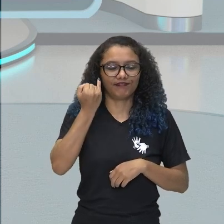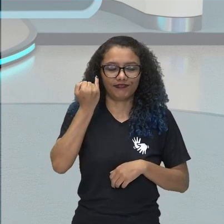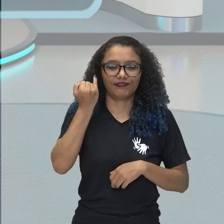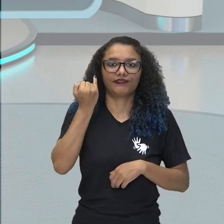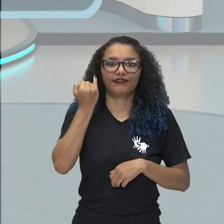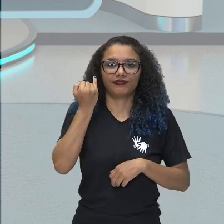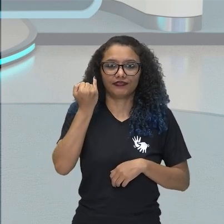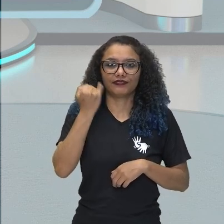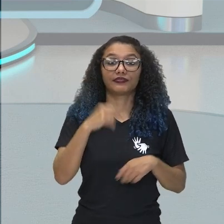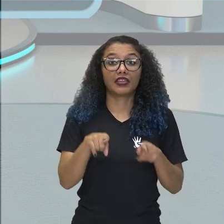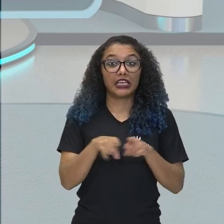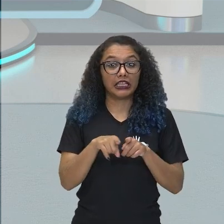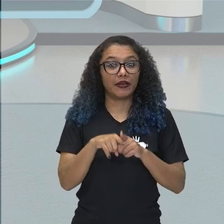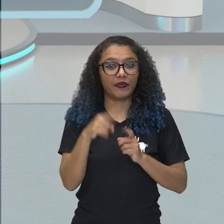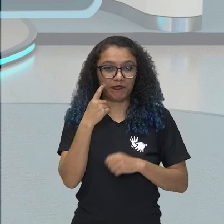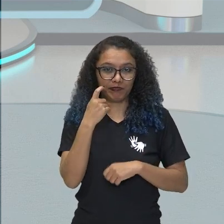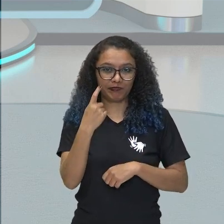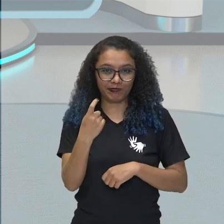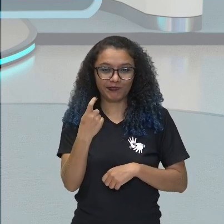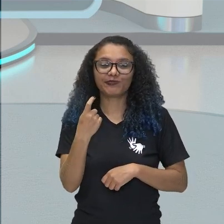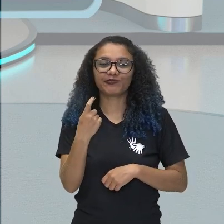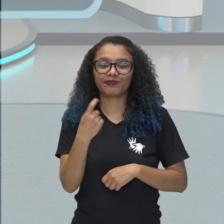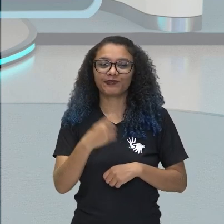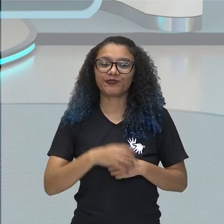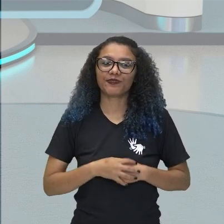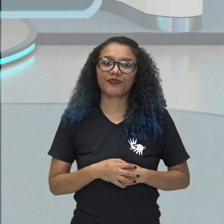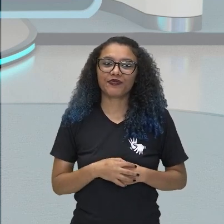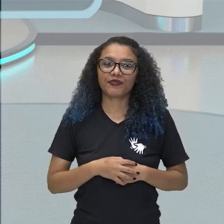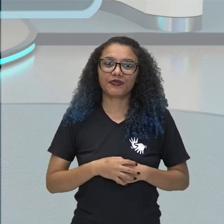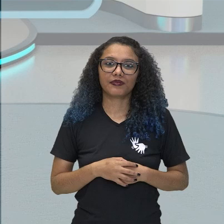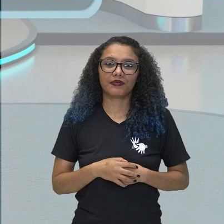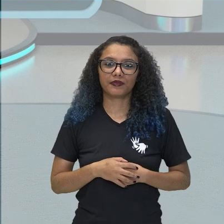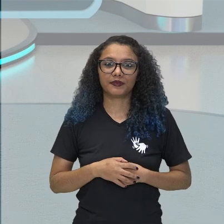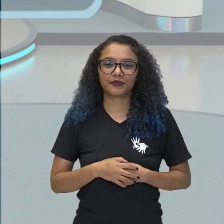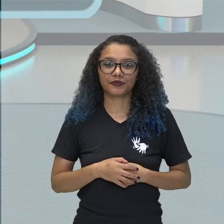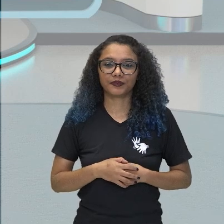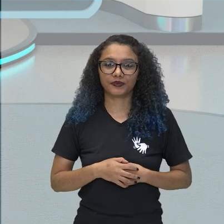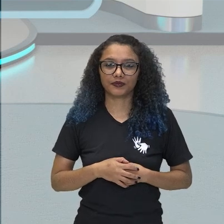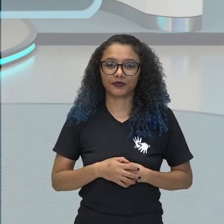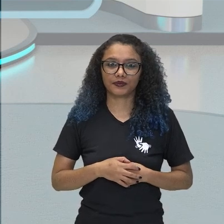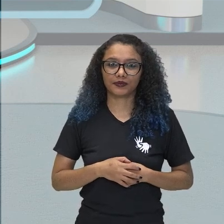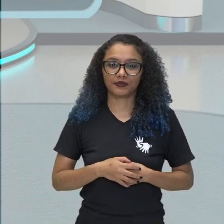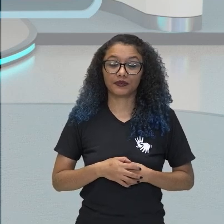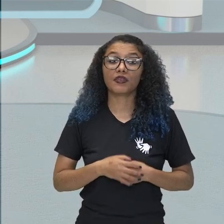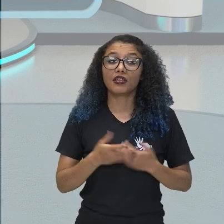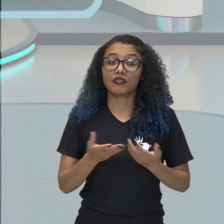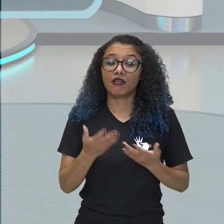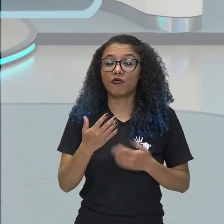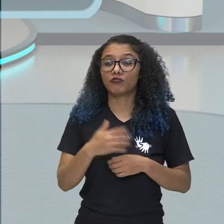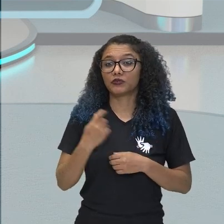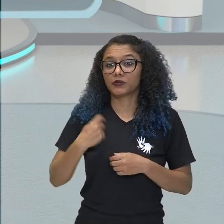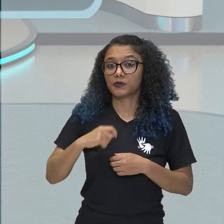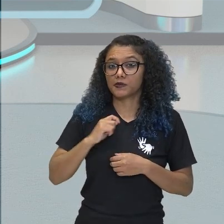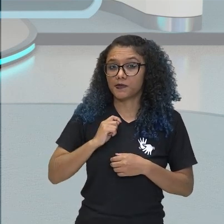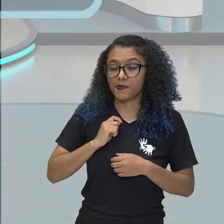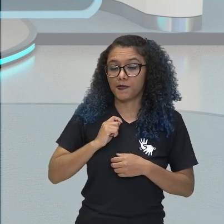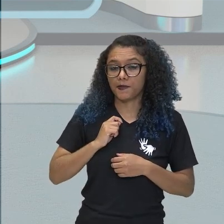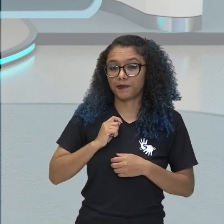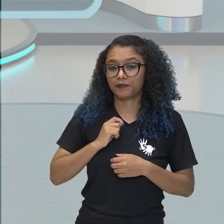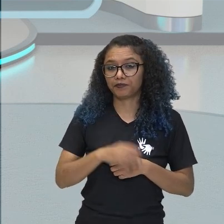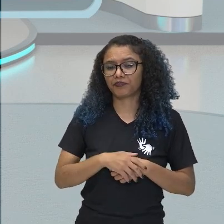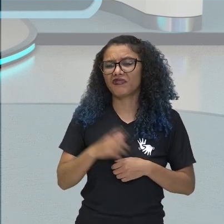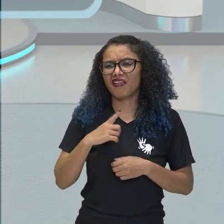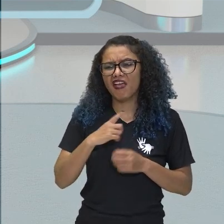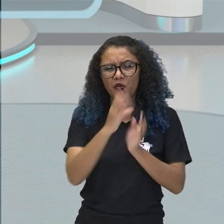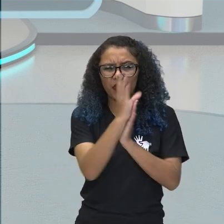muy interesante. Como sempre, né? A língua espanhola nos servindo aí com conteúdos